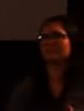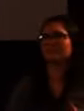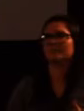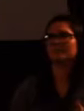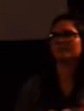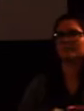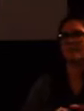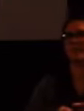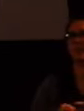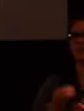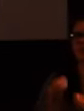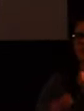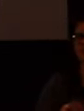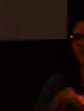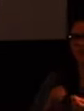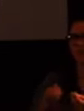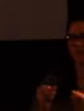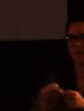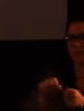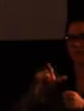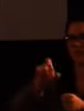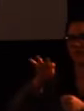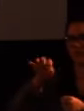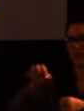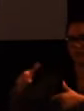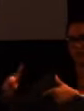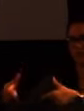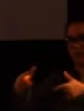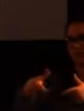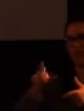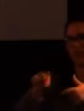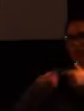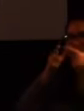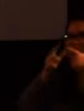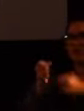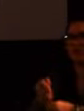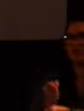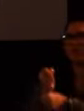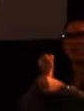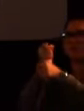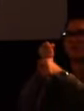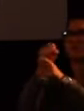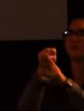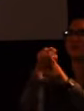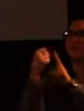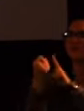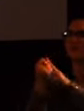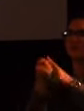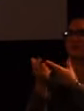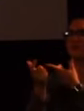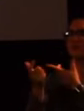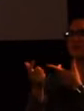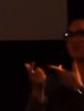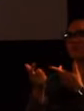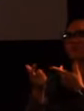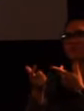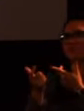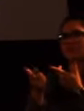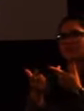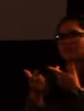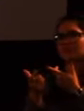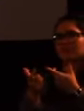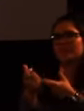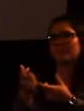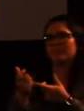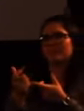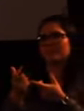de um regramento de lotes voltados para a habitação de interesse social, para o mercado mais popular. Bom, nós